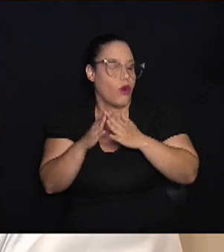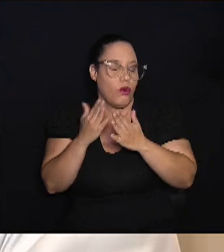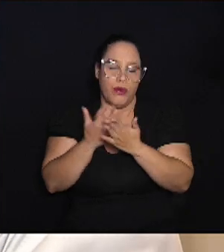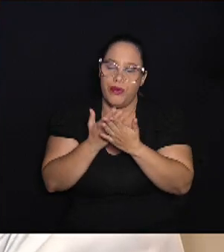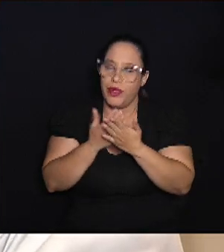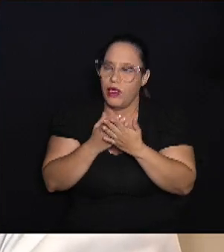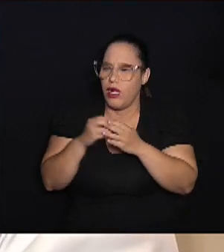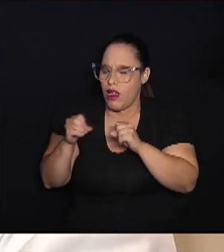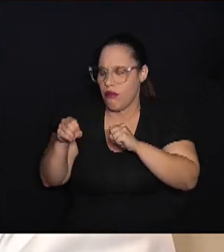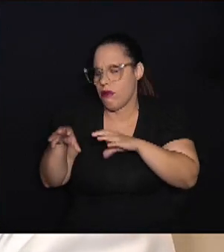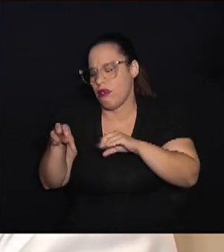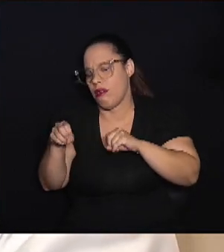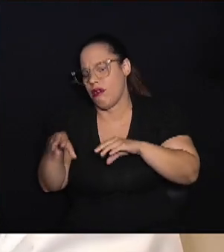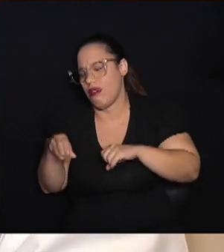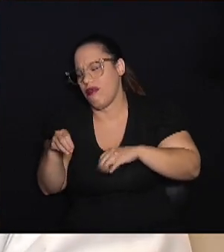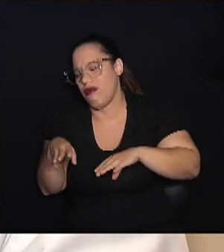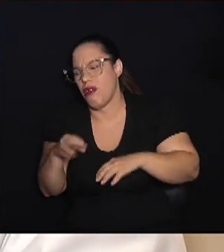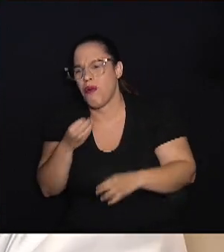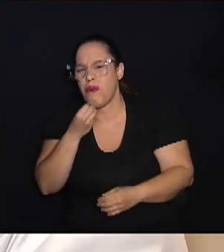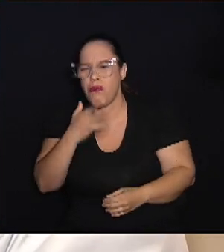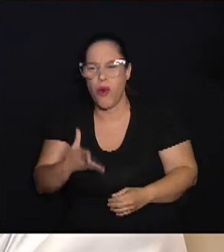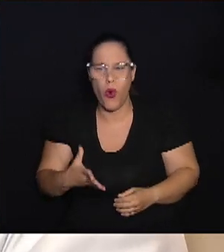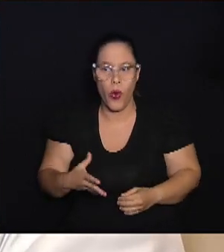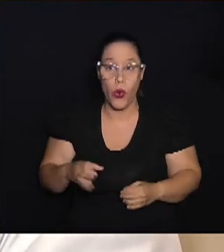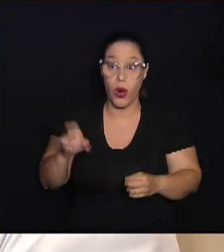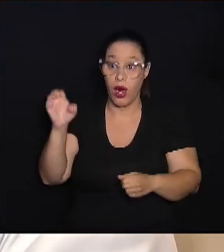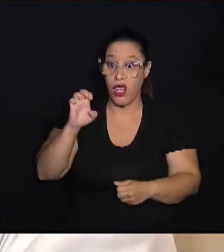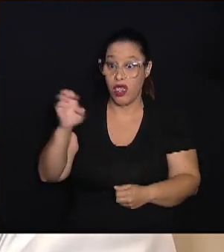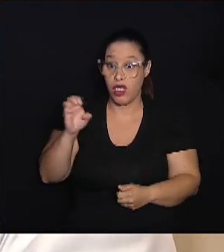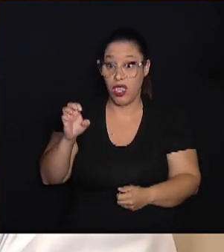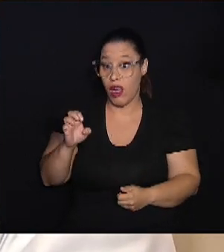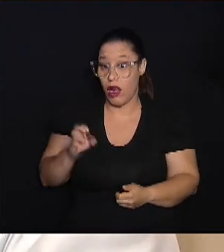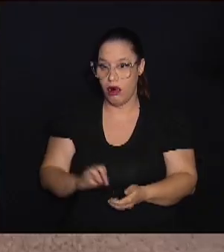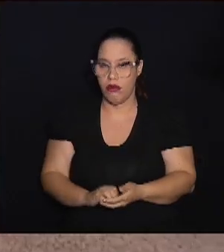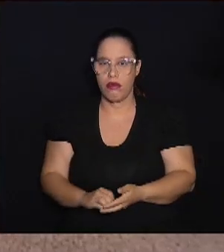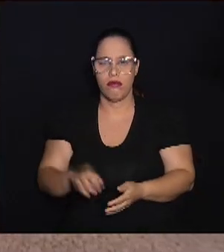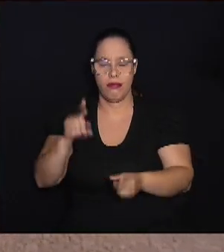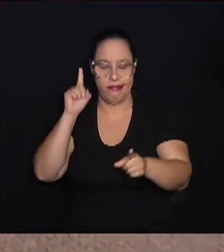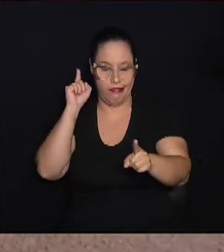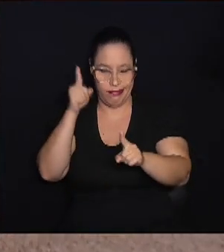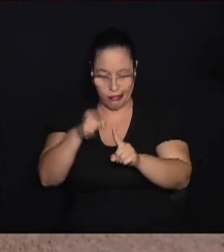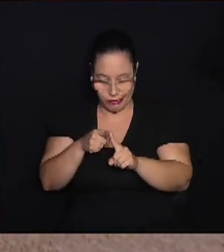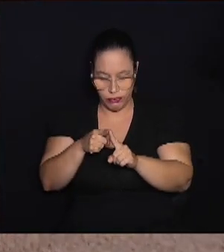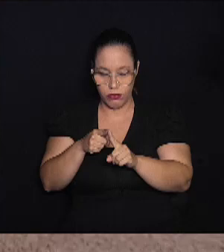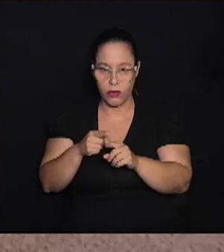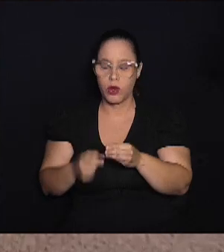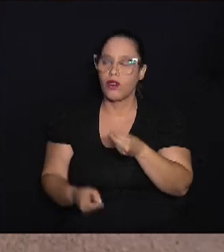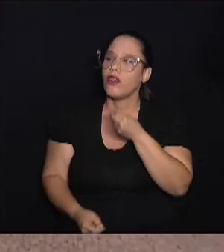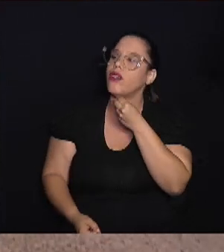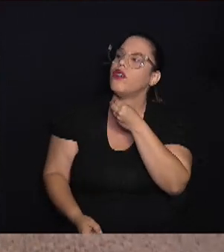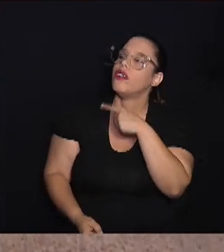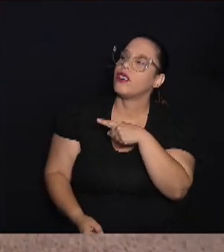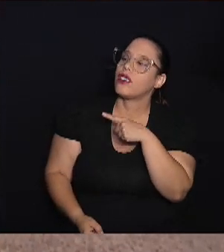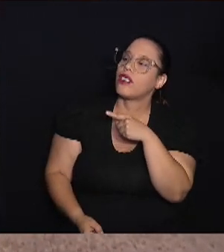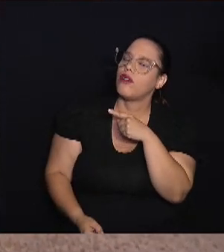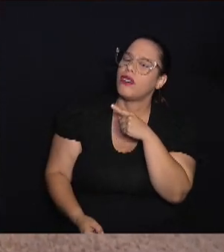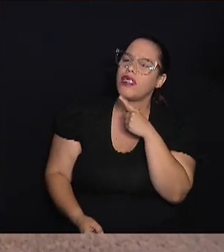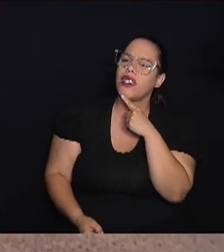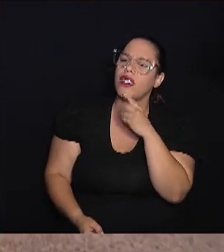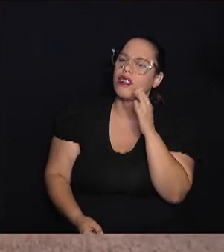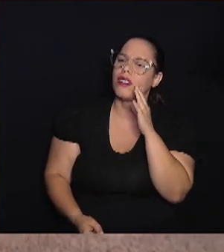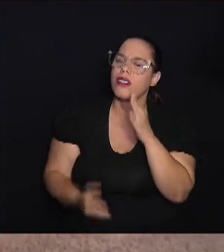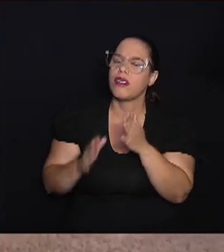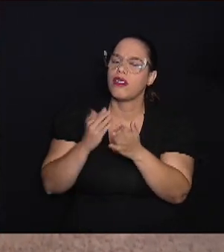os valores éticos, morais. Esse é o nosso principal objetivo aqui. E o que você acha de estudar numa escola centenária, com